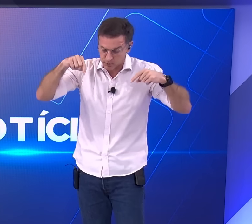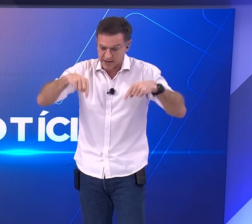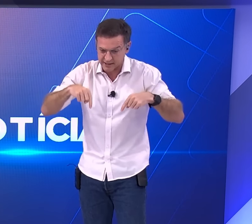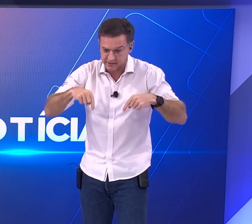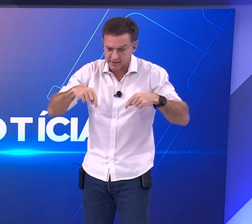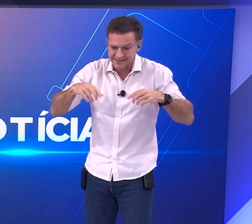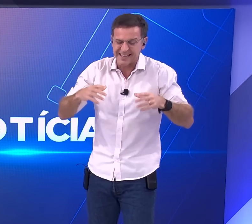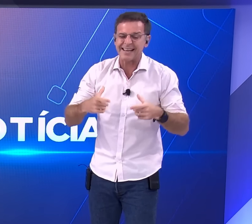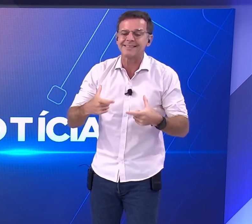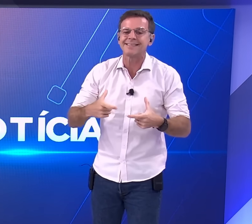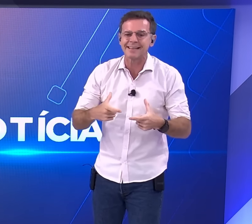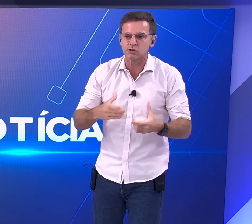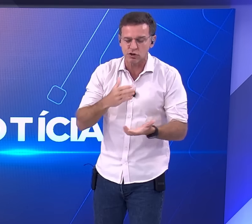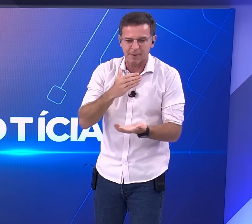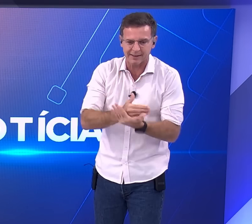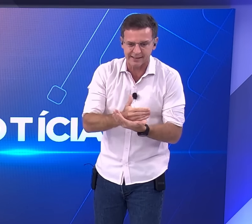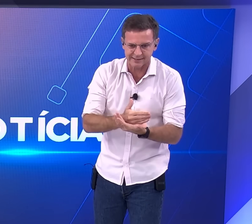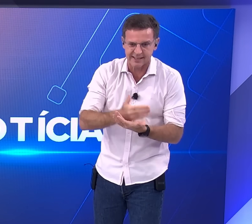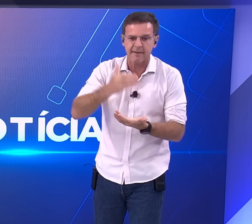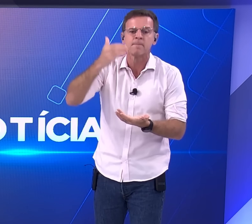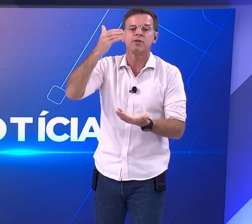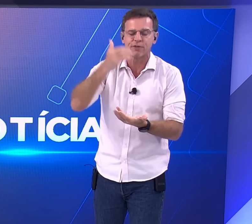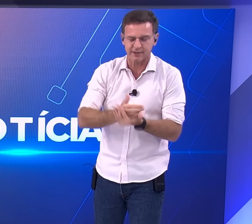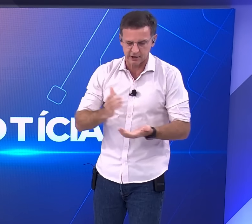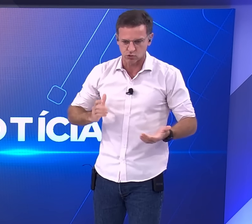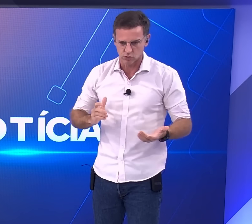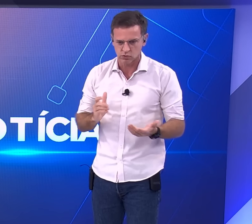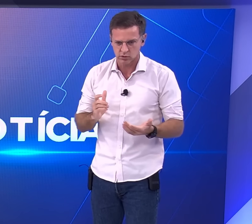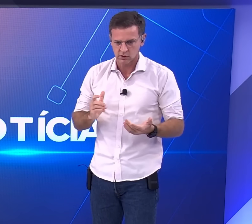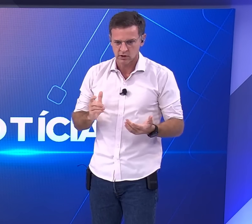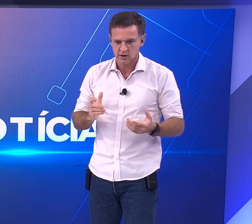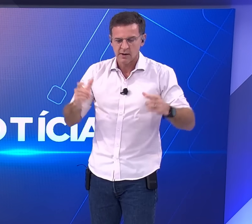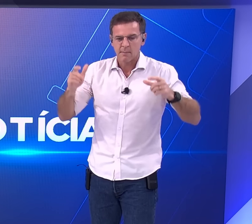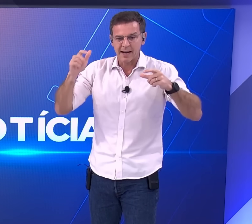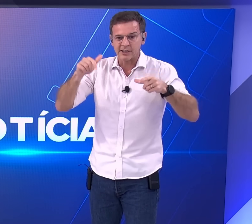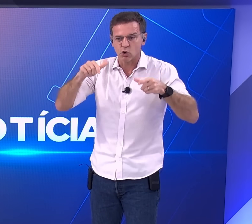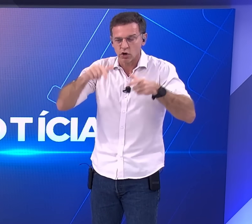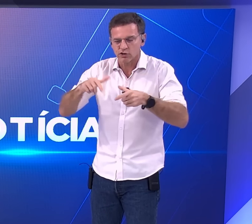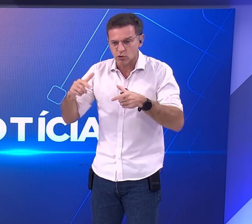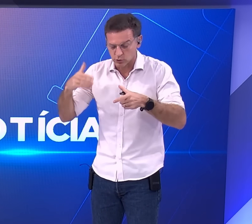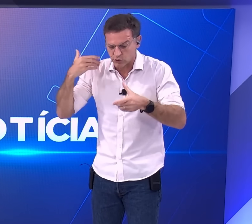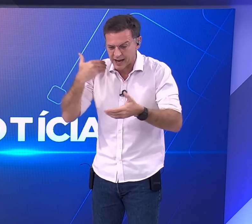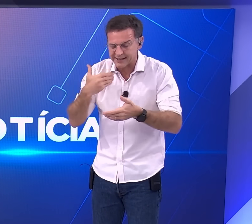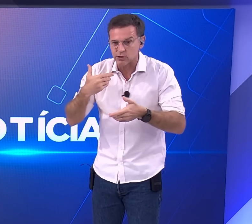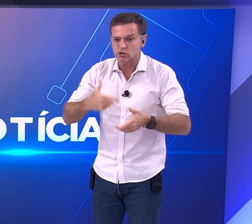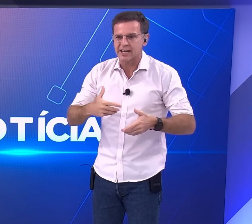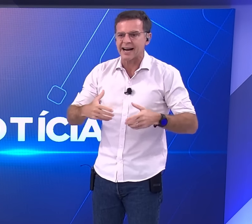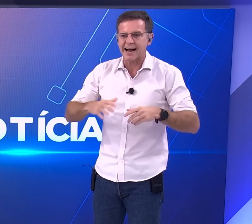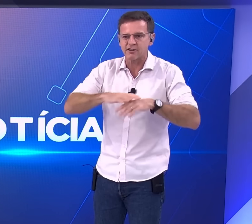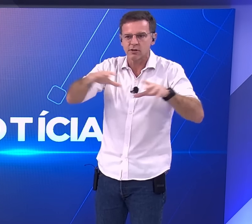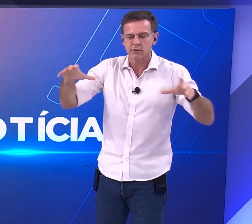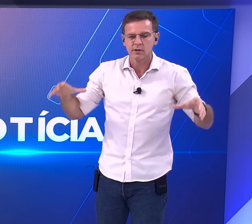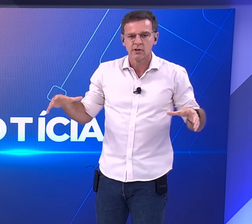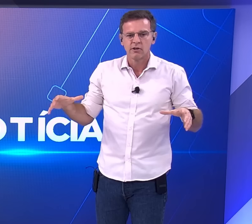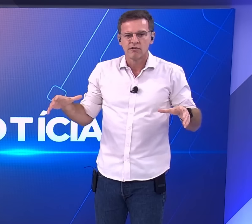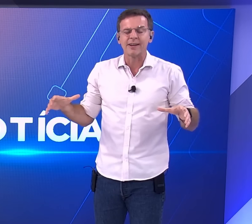pessoa porque aqui tem esse senso de pertencer de fazer junto mas hoje quando vier a denúncia da